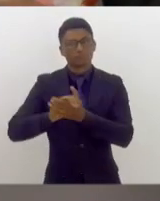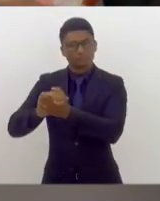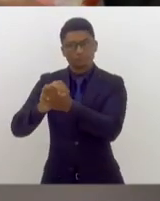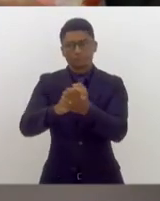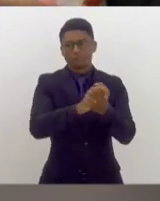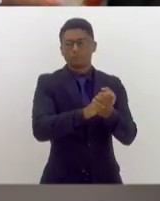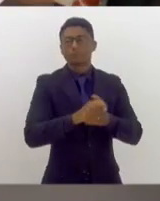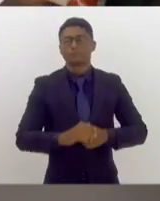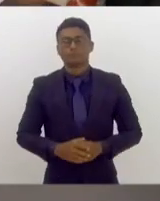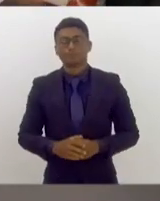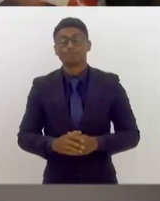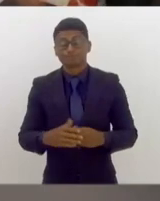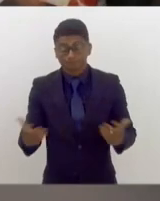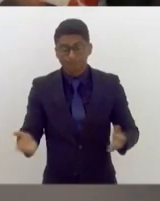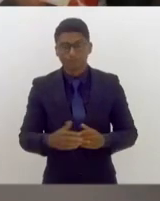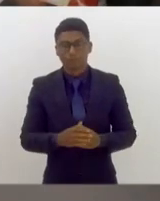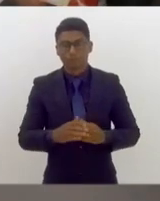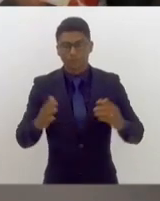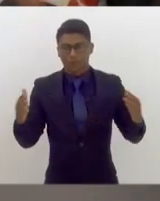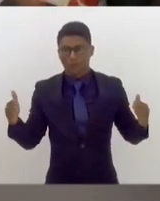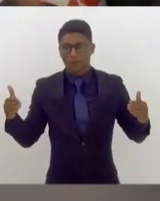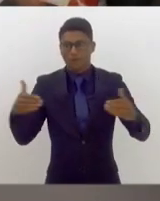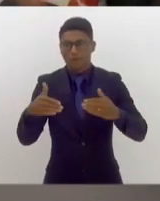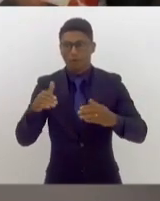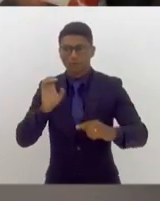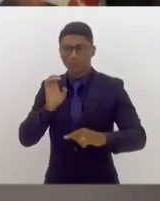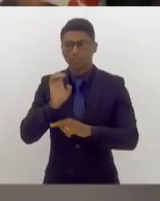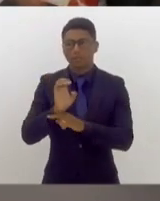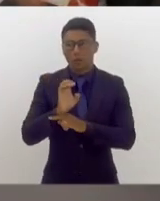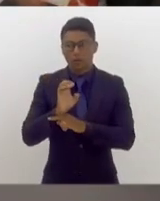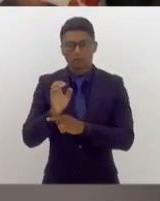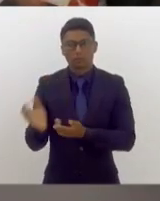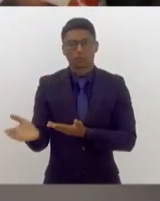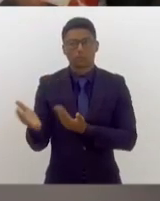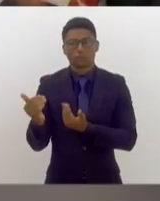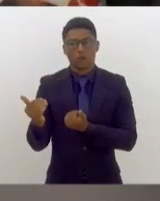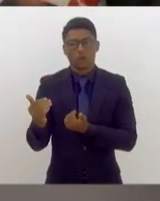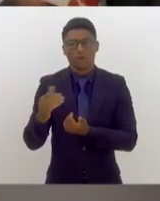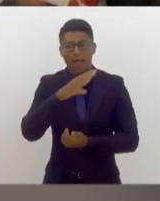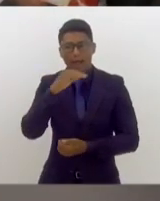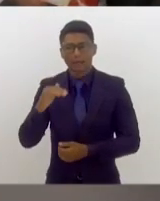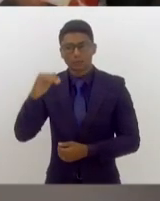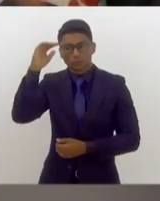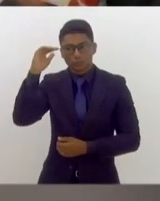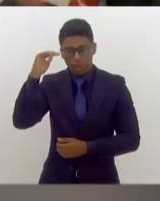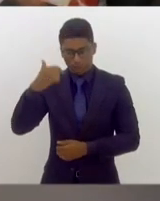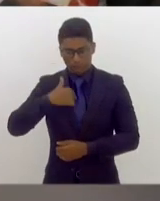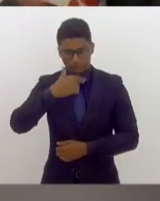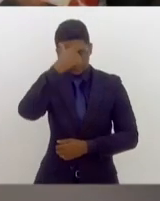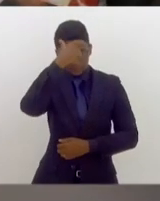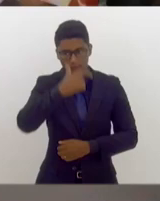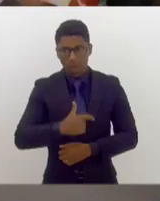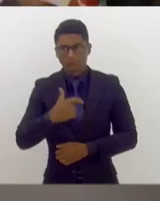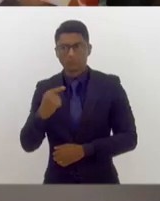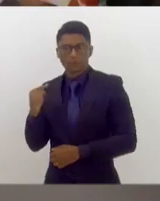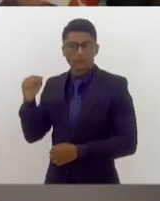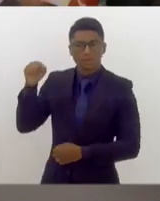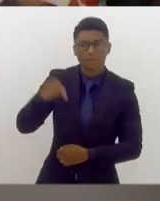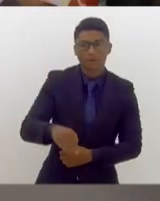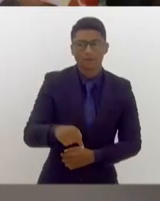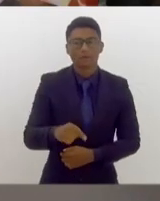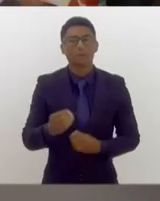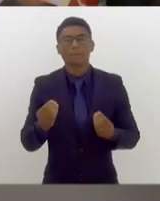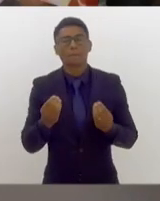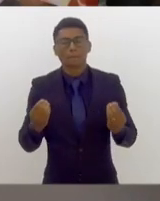Em nome do Fórum Estadual de Educação de Jovens e Adultos, venho trazer